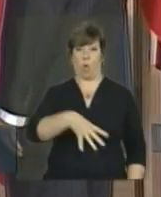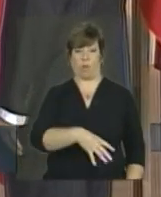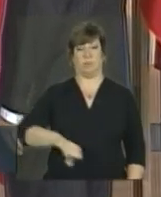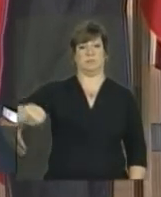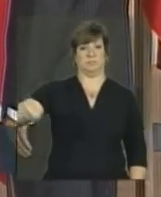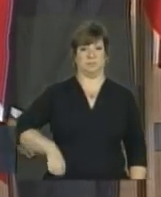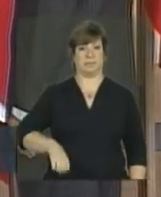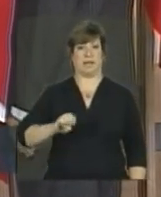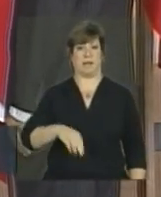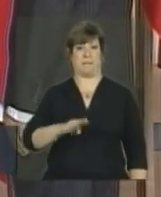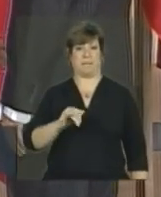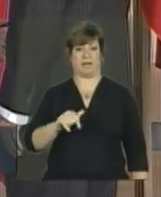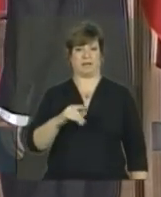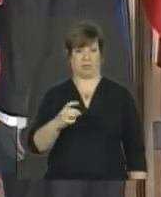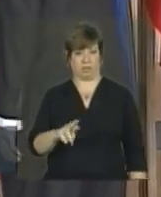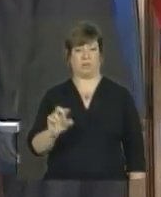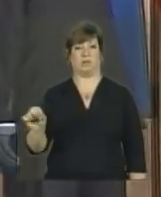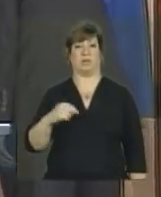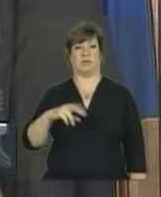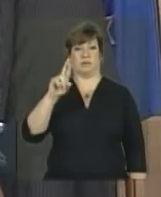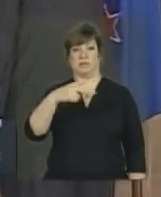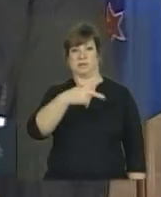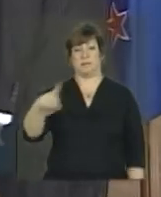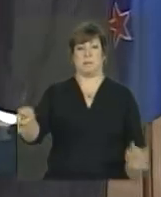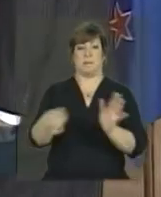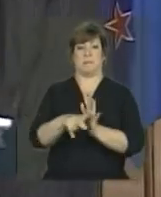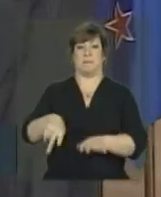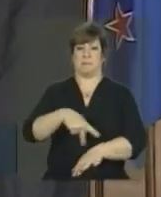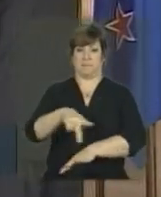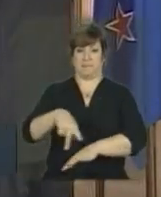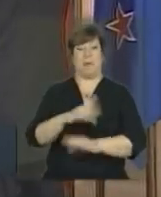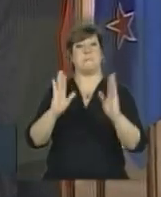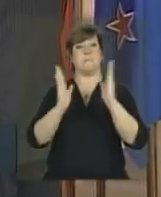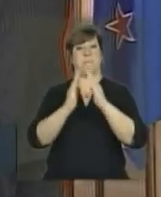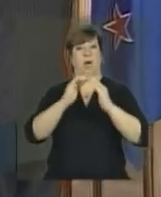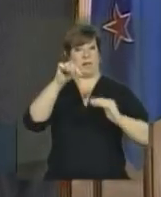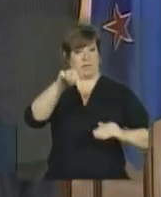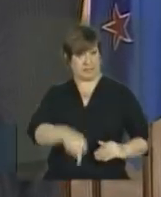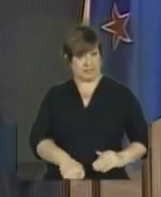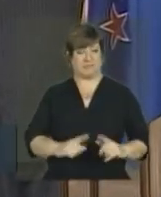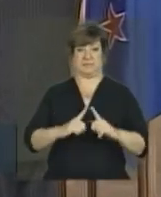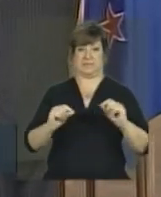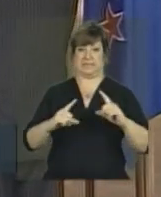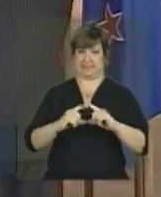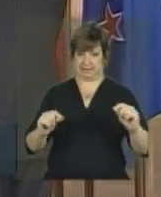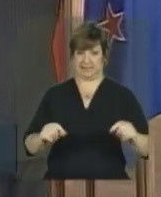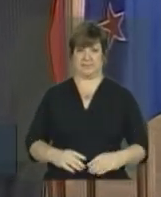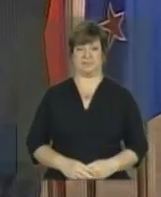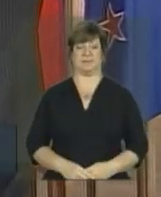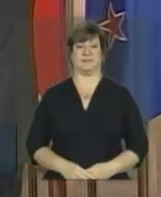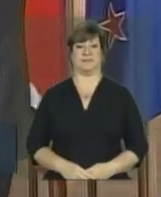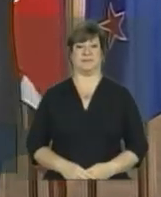que representam os seus países, são residentes e moram aqui na cidade de Brasília.